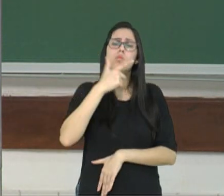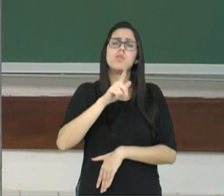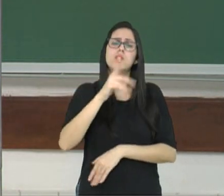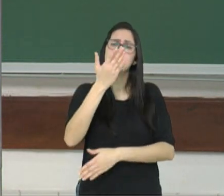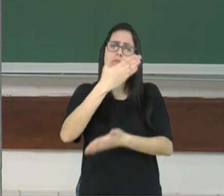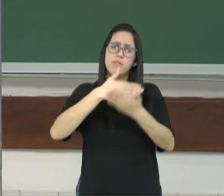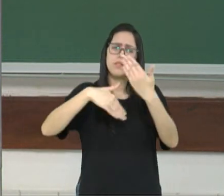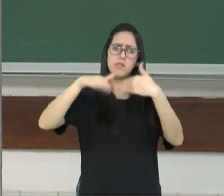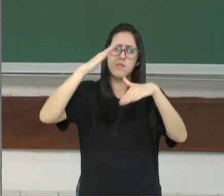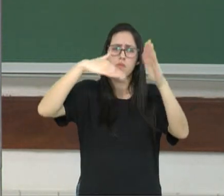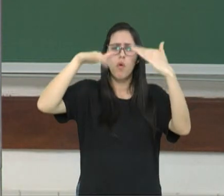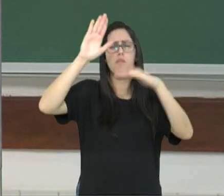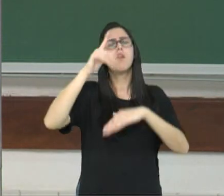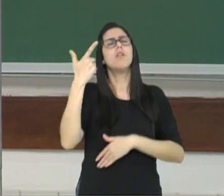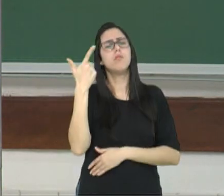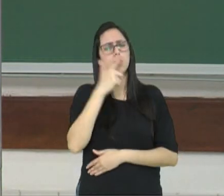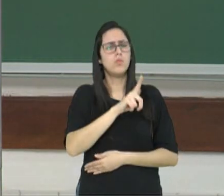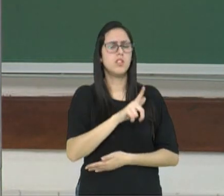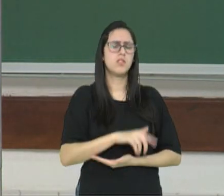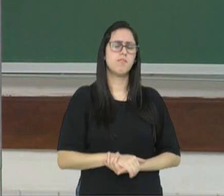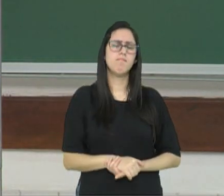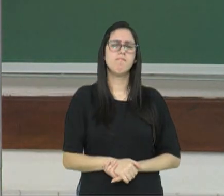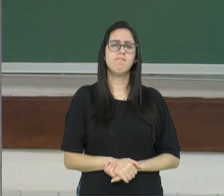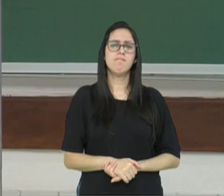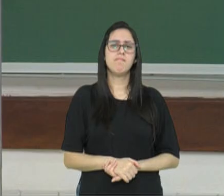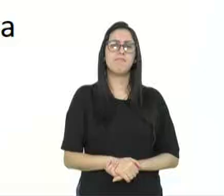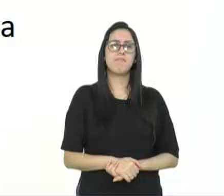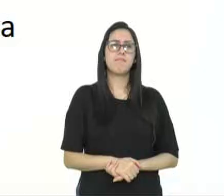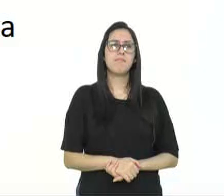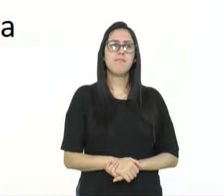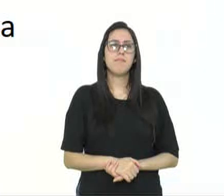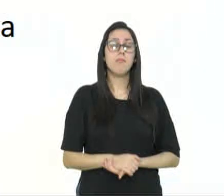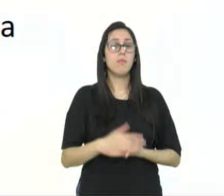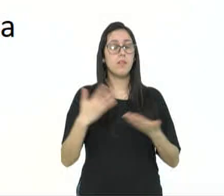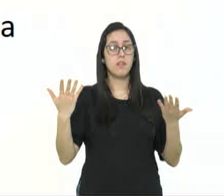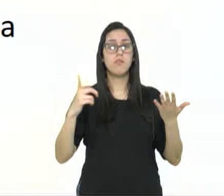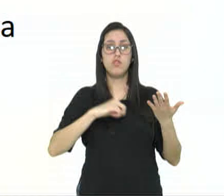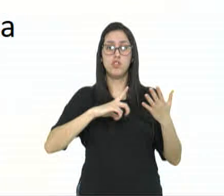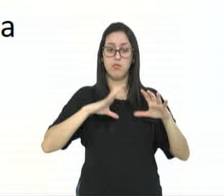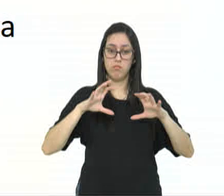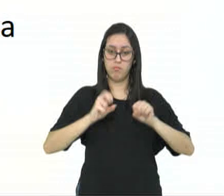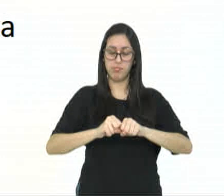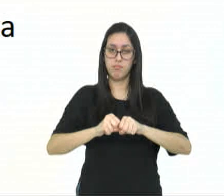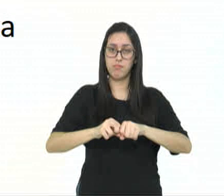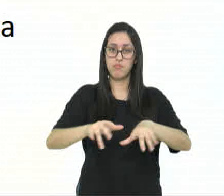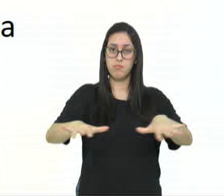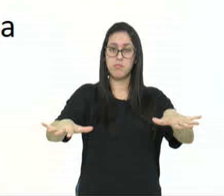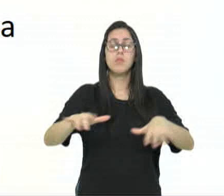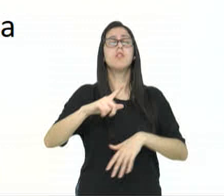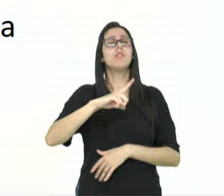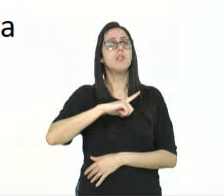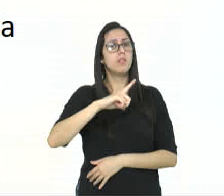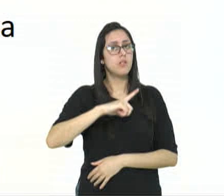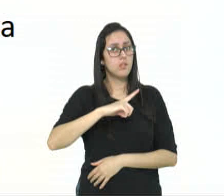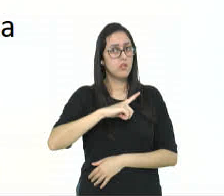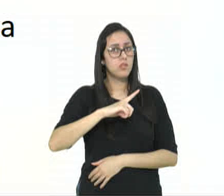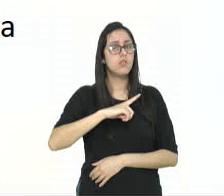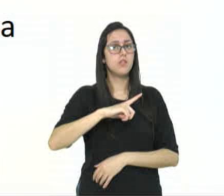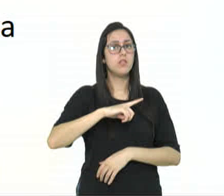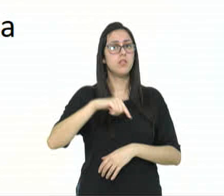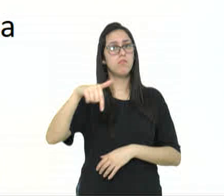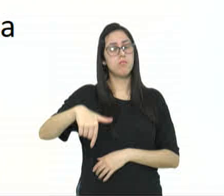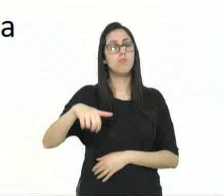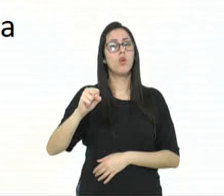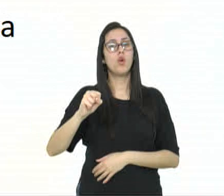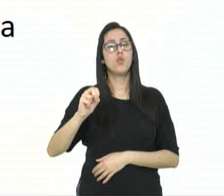e adquirir um certo nível de progresso. Tá? As colônias, então, acabaram sendo usadas para a povoação de grande parte do território do